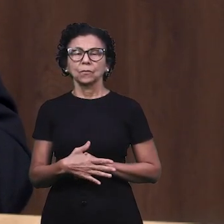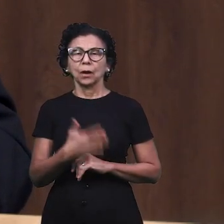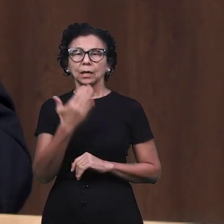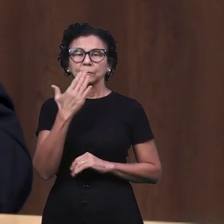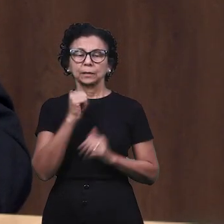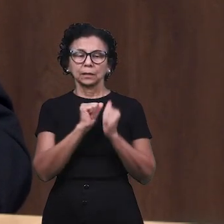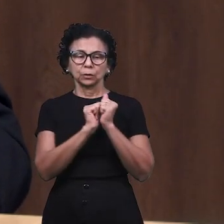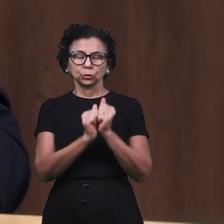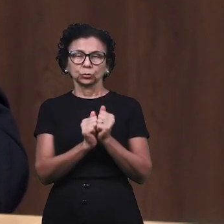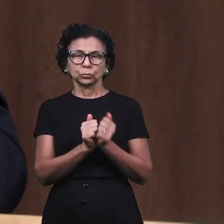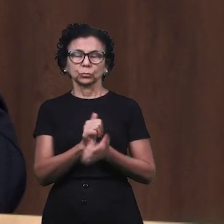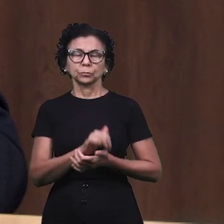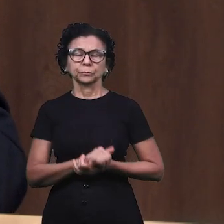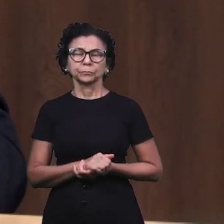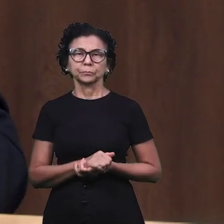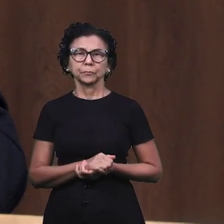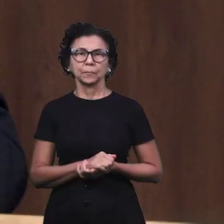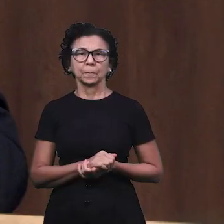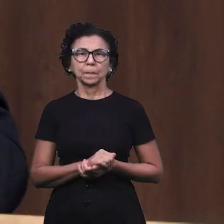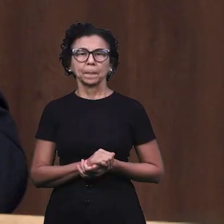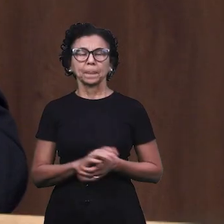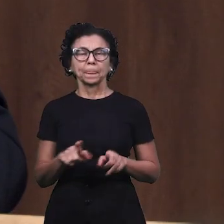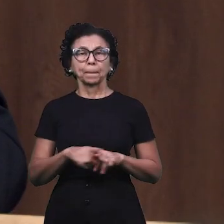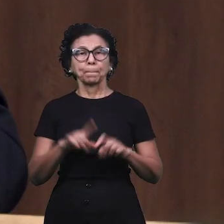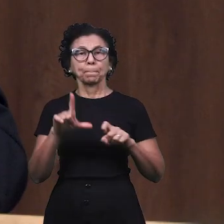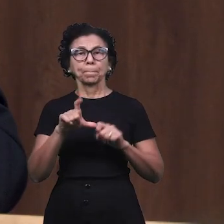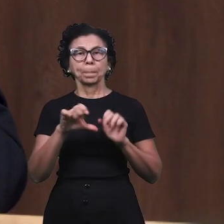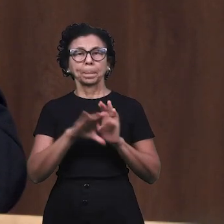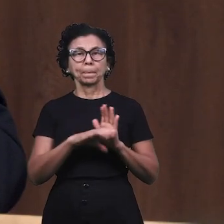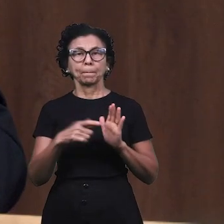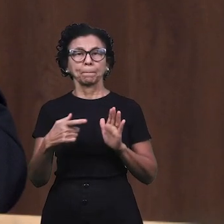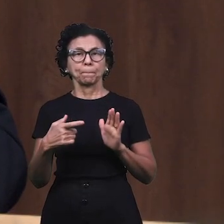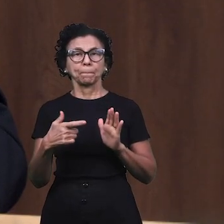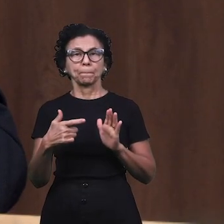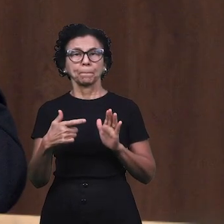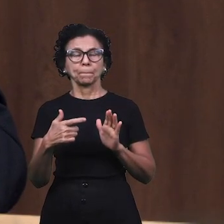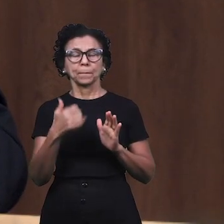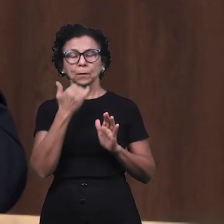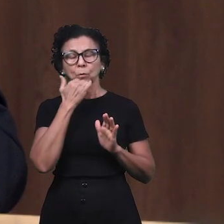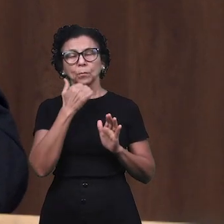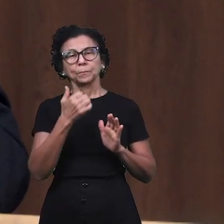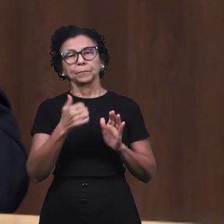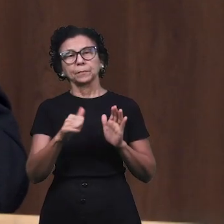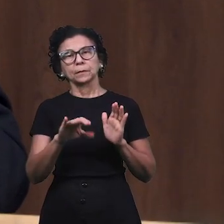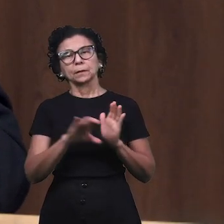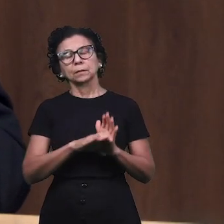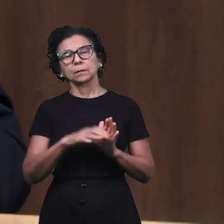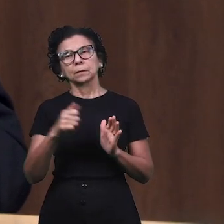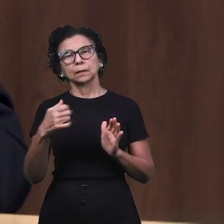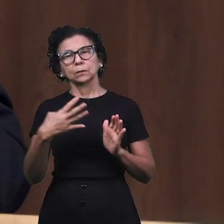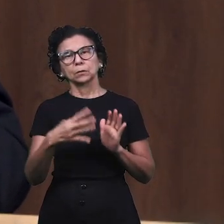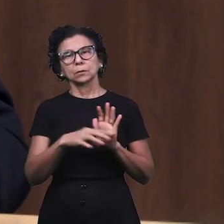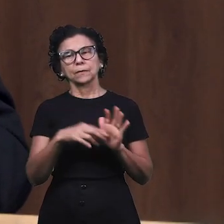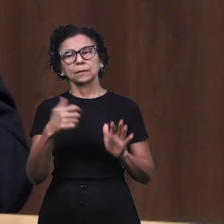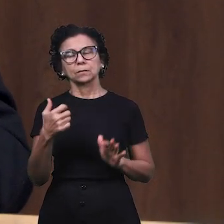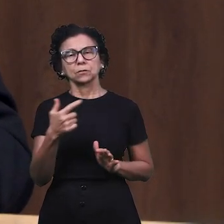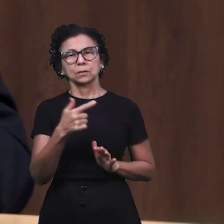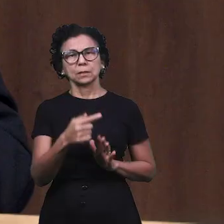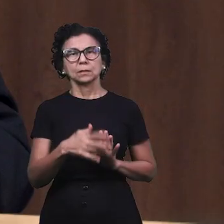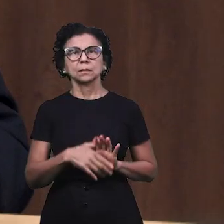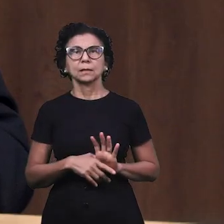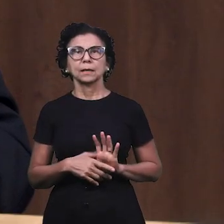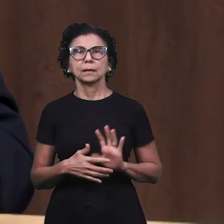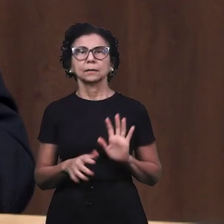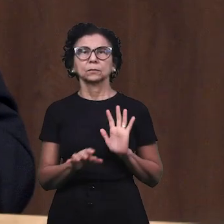não é? Isso. No texto que está em Lucas, capítulo 14, verso 17, aquele texto que eu citei,